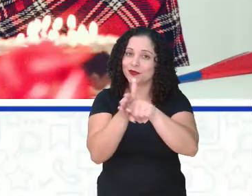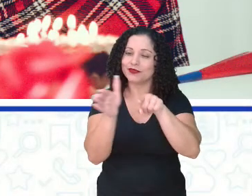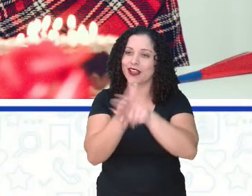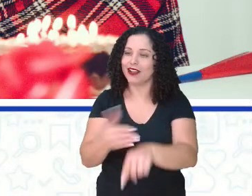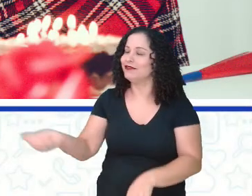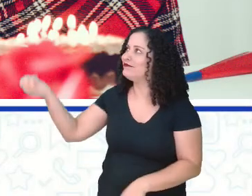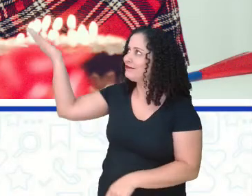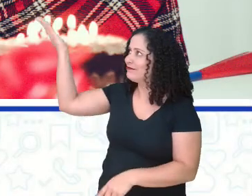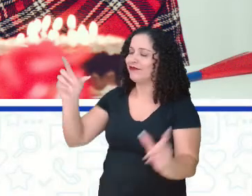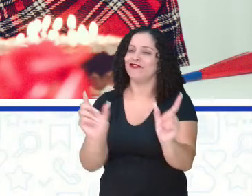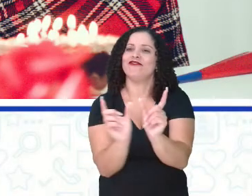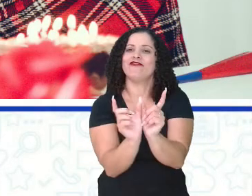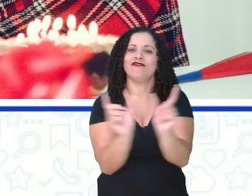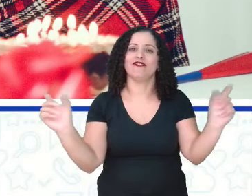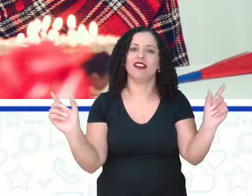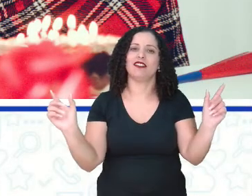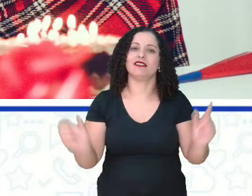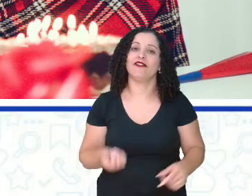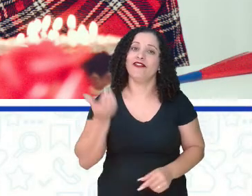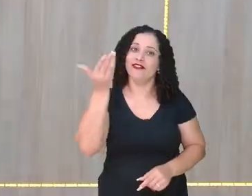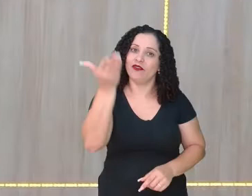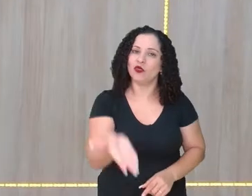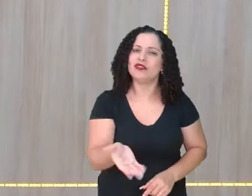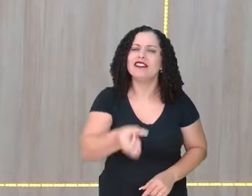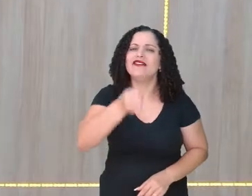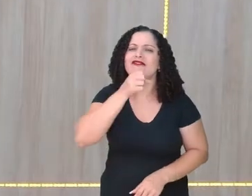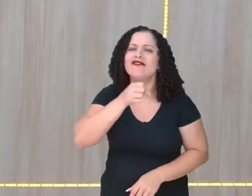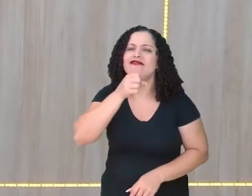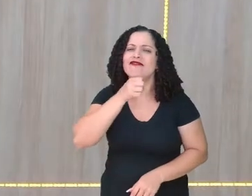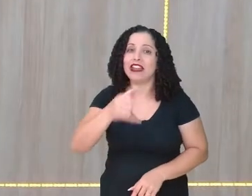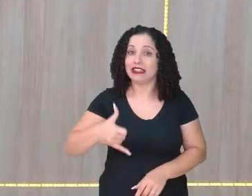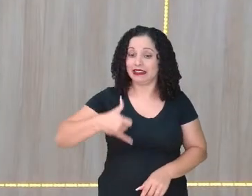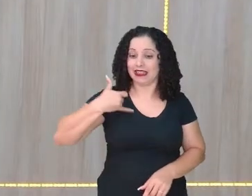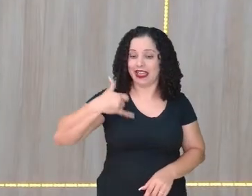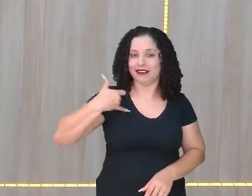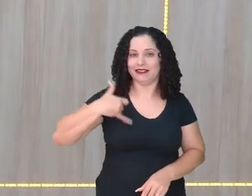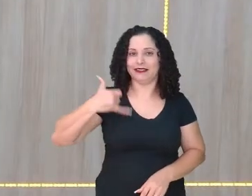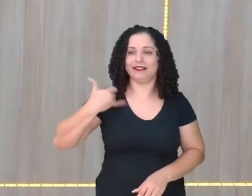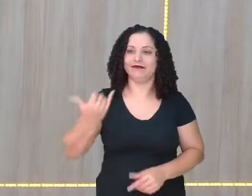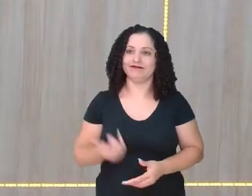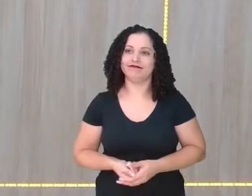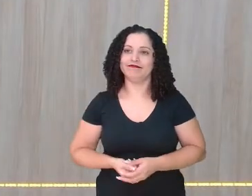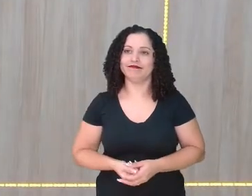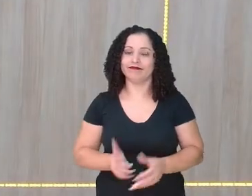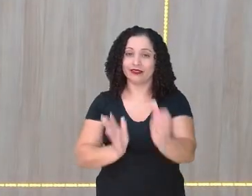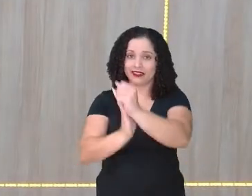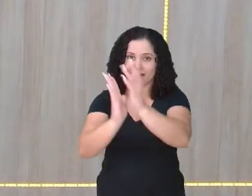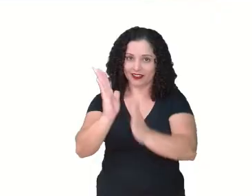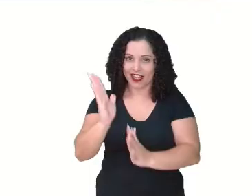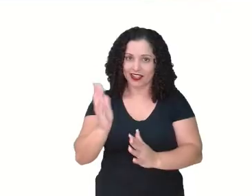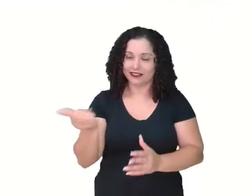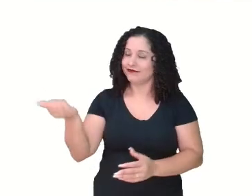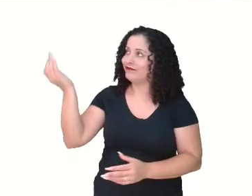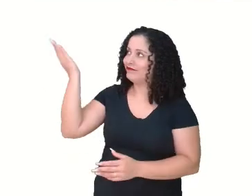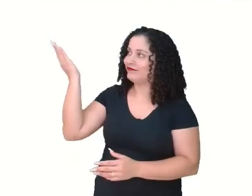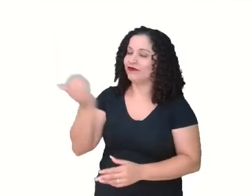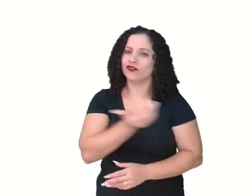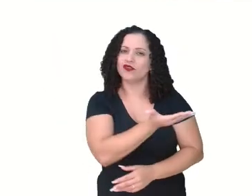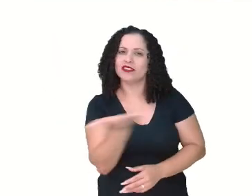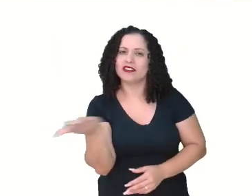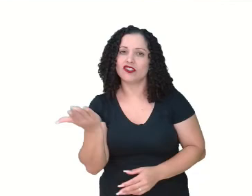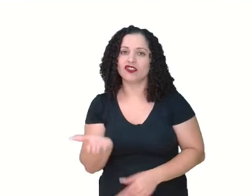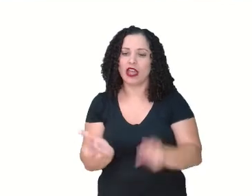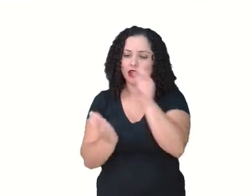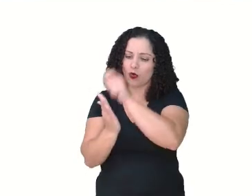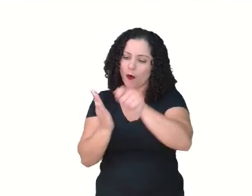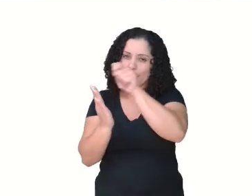how old are you? Quão velho você é, quanto a idade que você tem. Tarefinha de casa, faça 10 frases